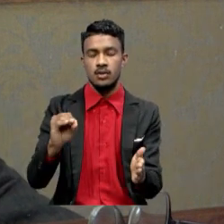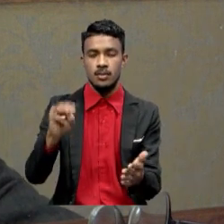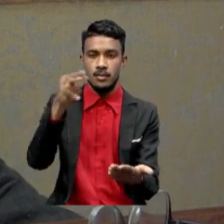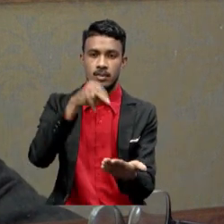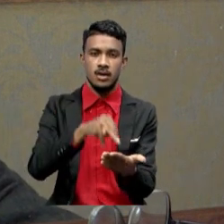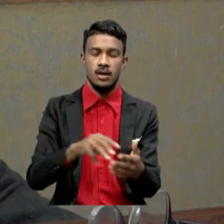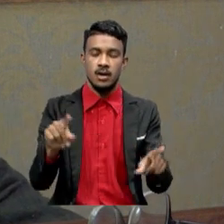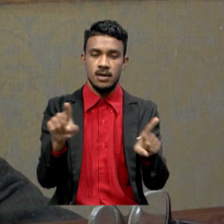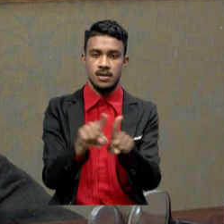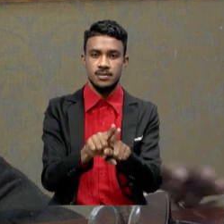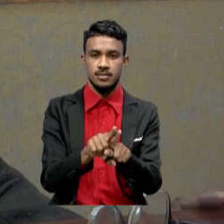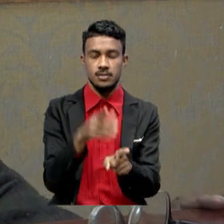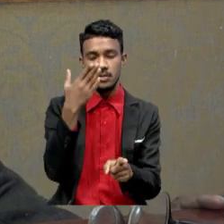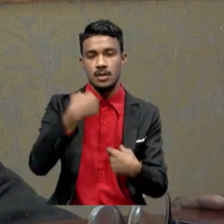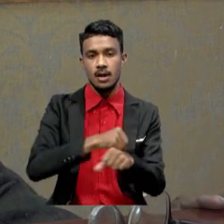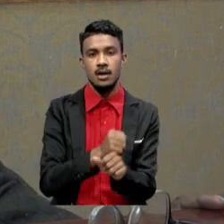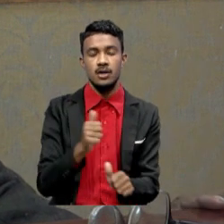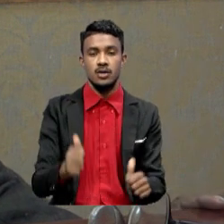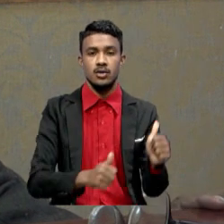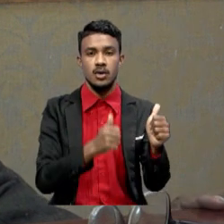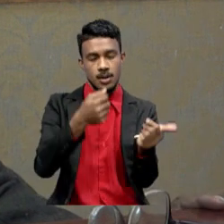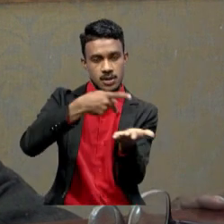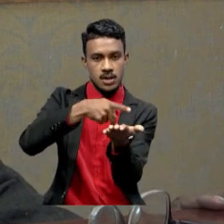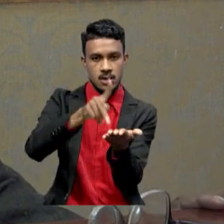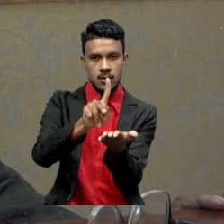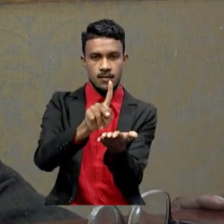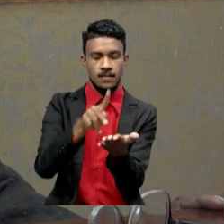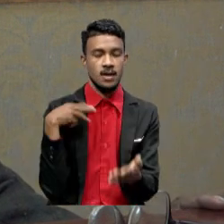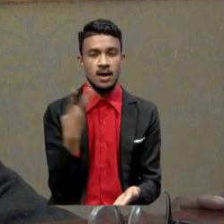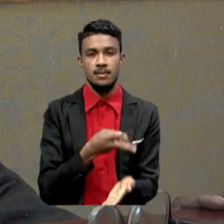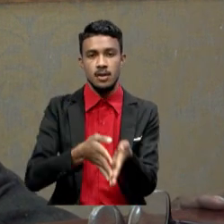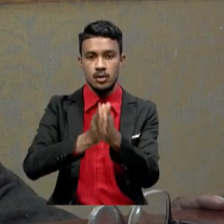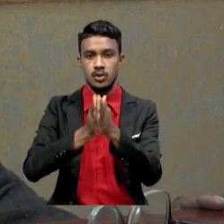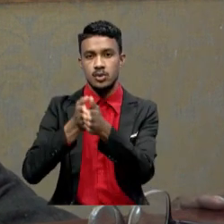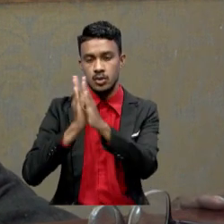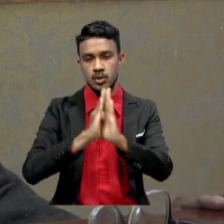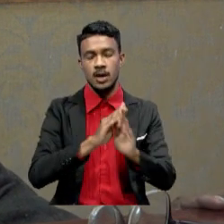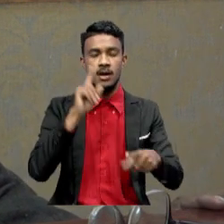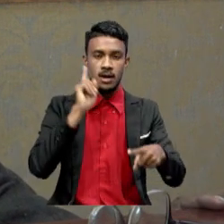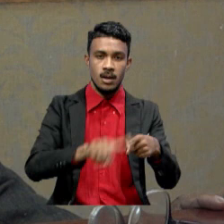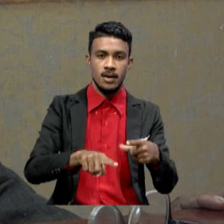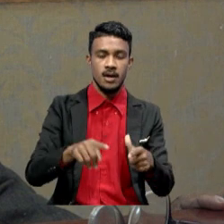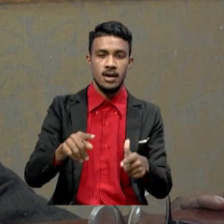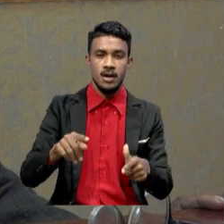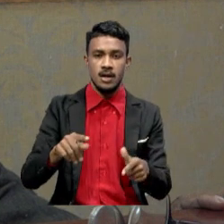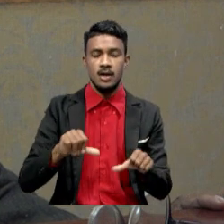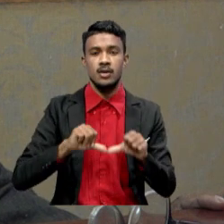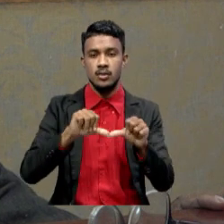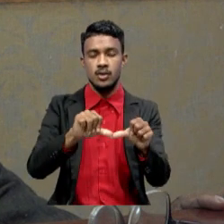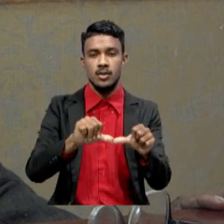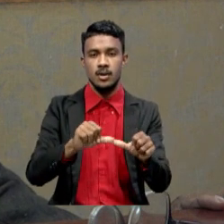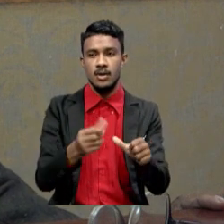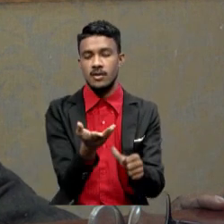na saída nia cumprir ona nia odicelo a minha rua suba para lá bela repete tan se nia repete tan da